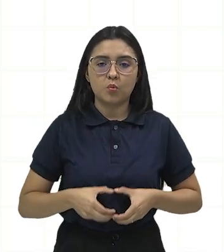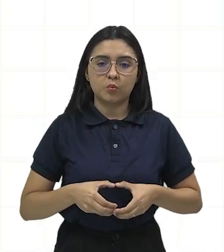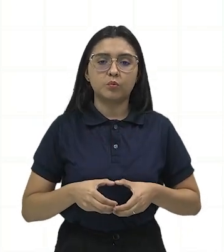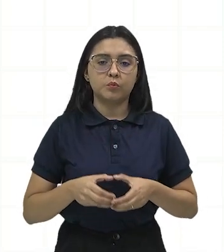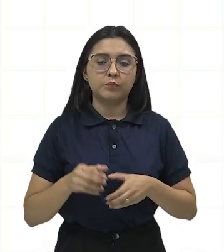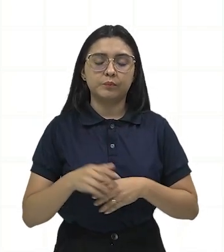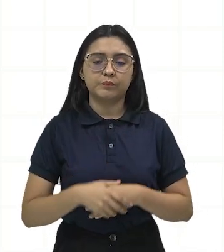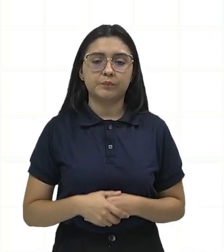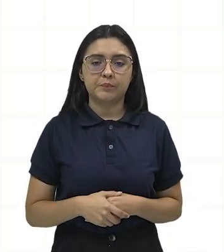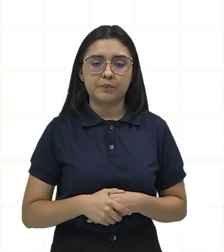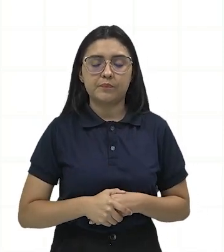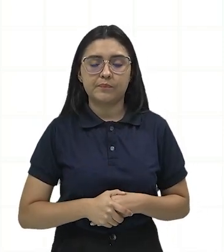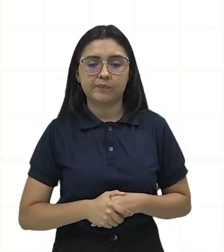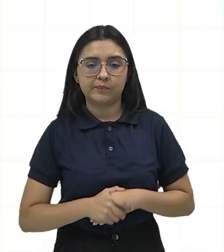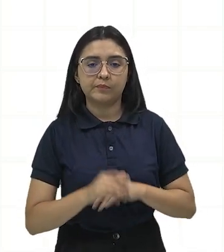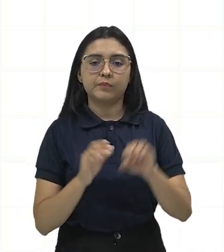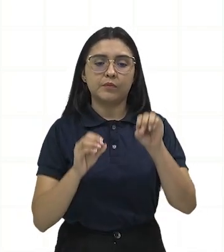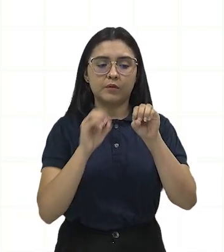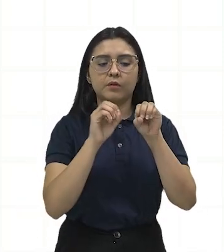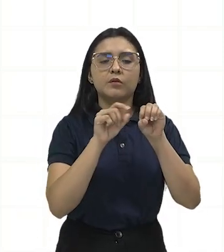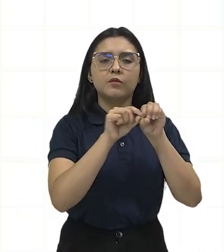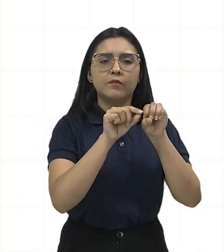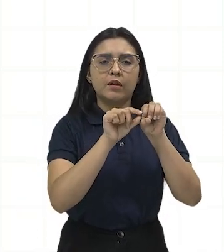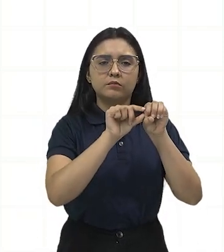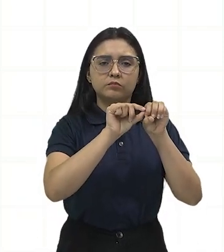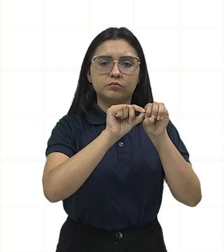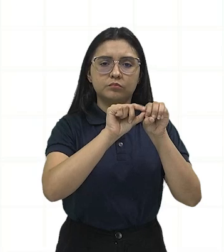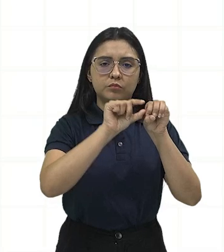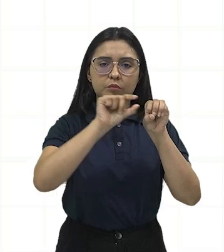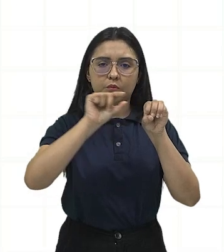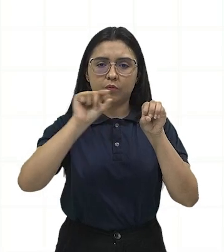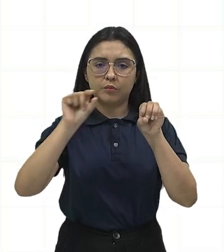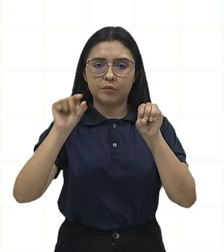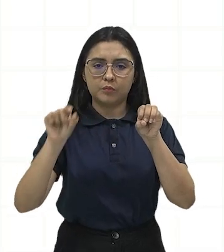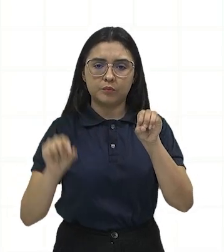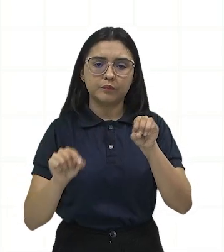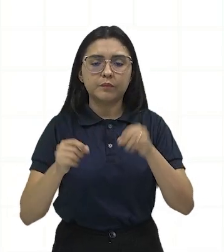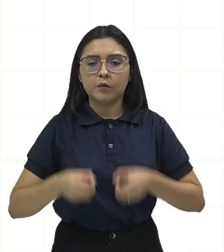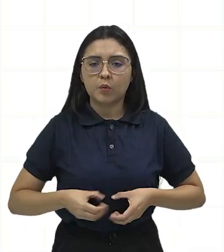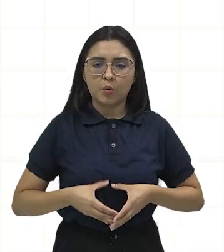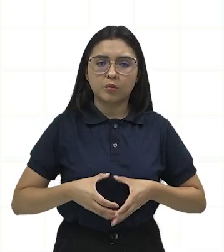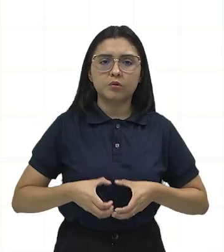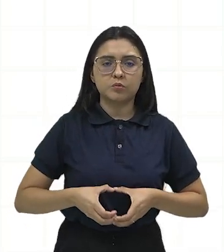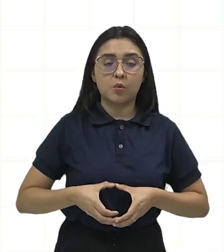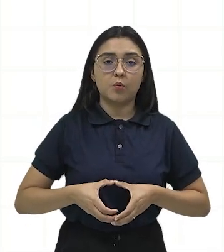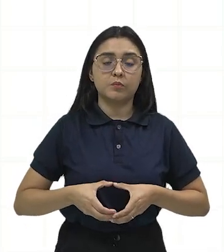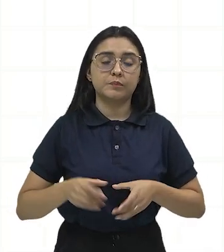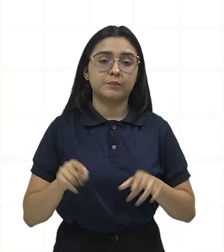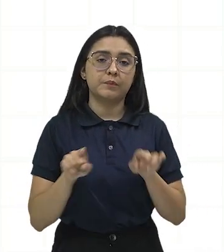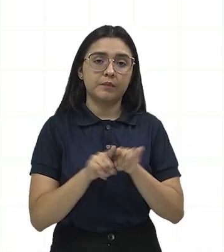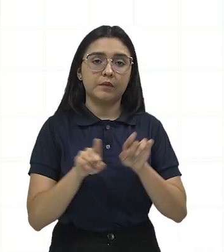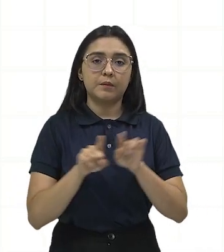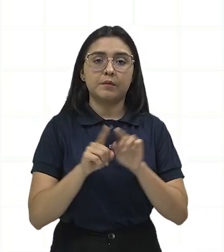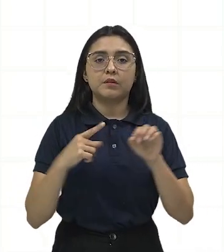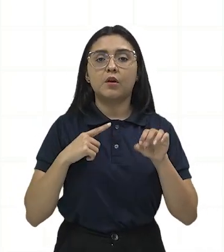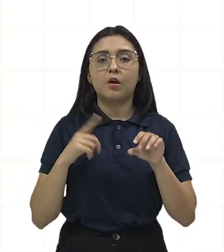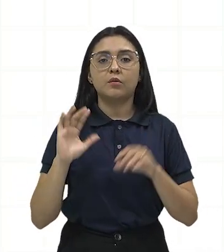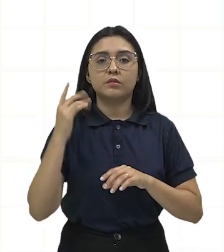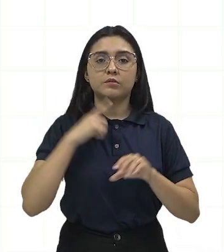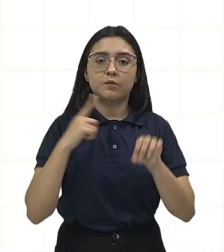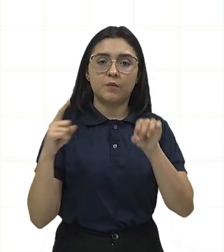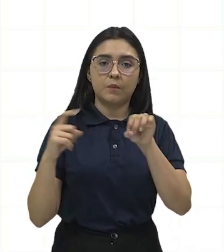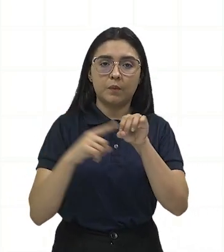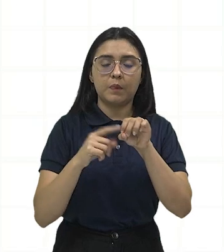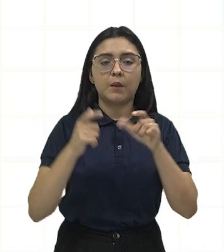ser liberado, vai ser levado esse ovócito até o útero por meio de contrações nos seus músculos. E aí geralmente a fecundação ocorre